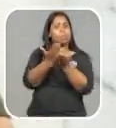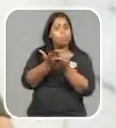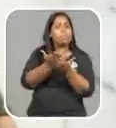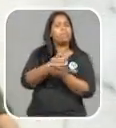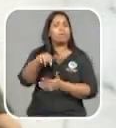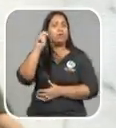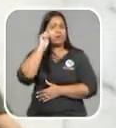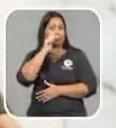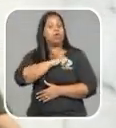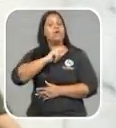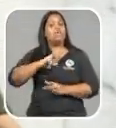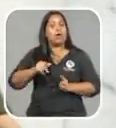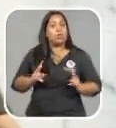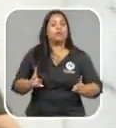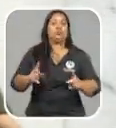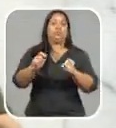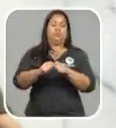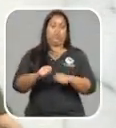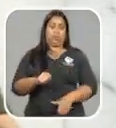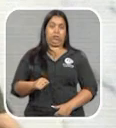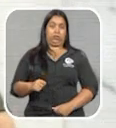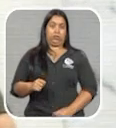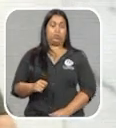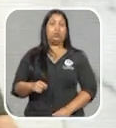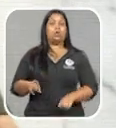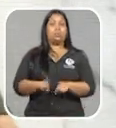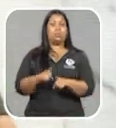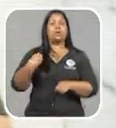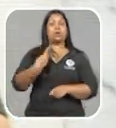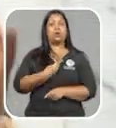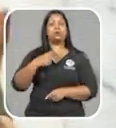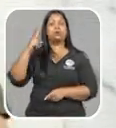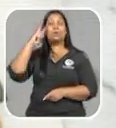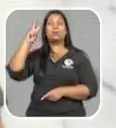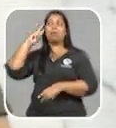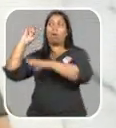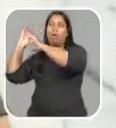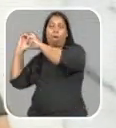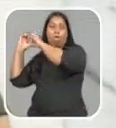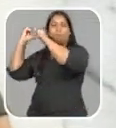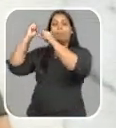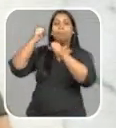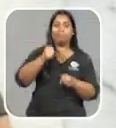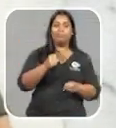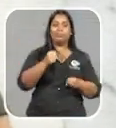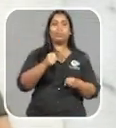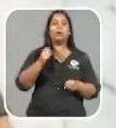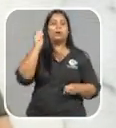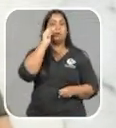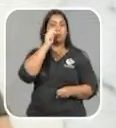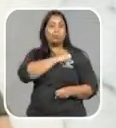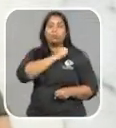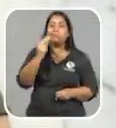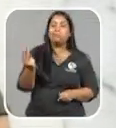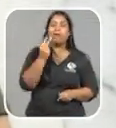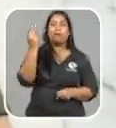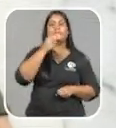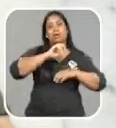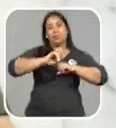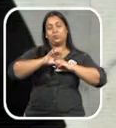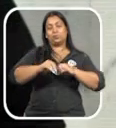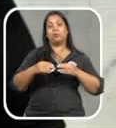nós vamos recuperar uma história que é nossa. Rio Preto valorizava muito a educação e nesses últimos anos foi absolutamente